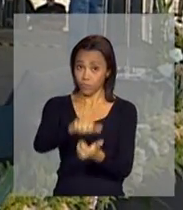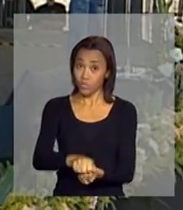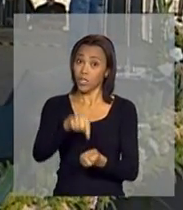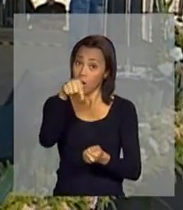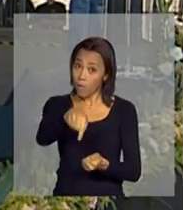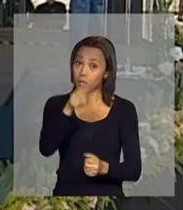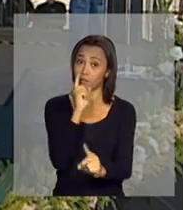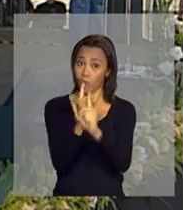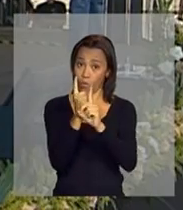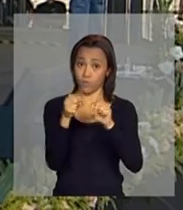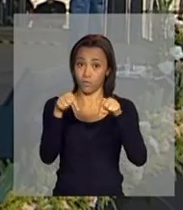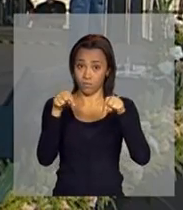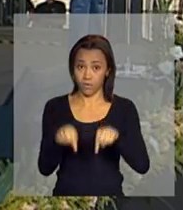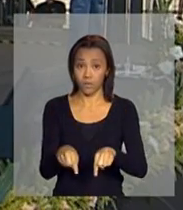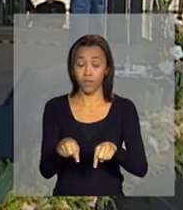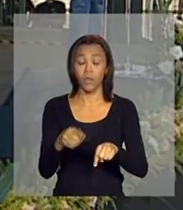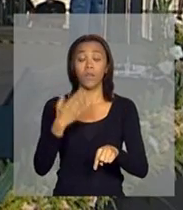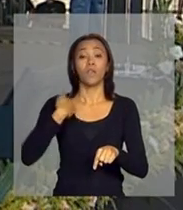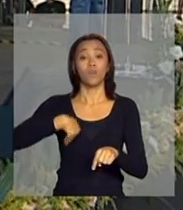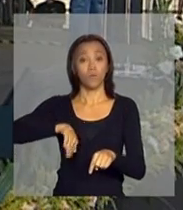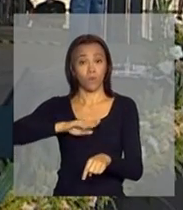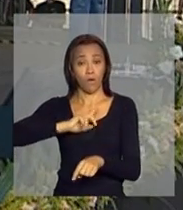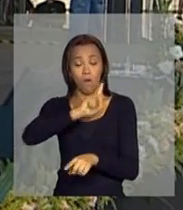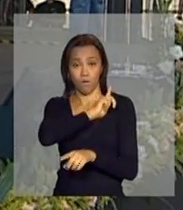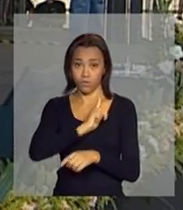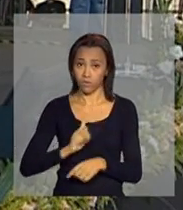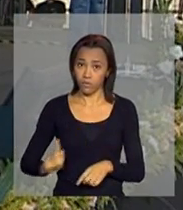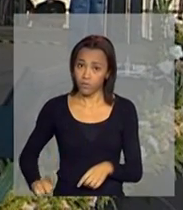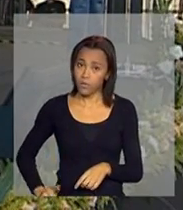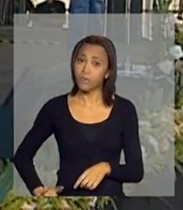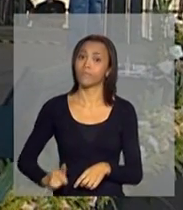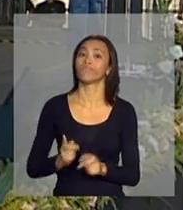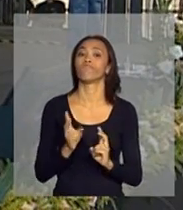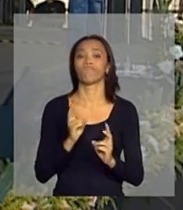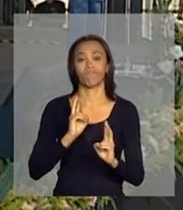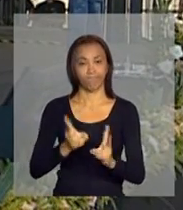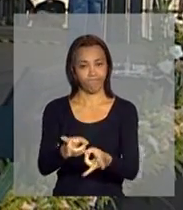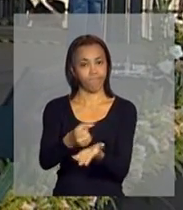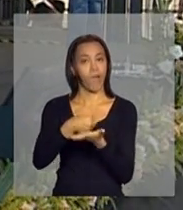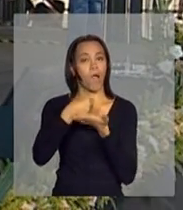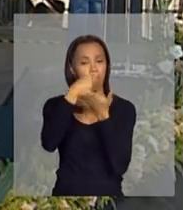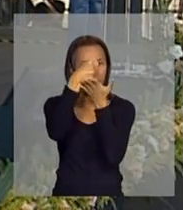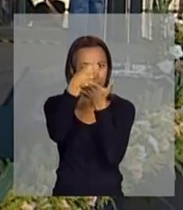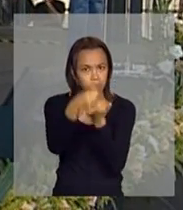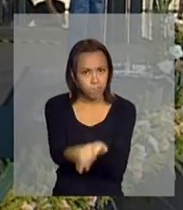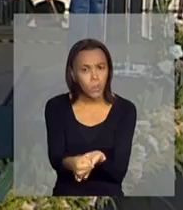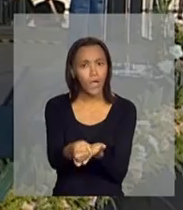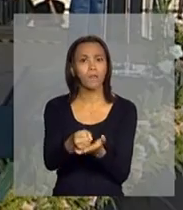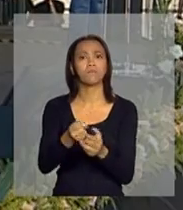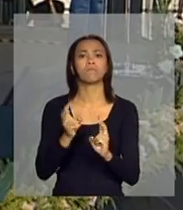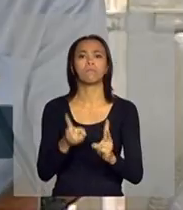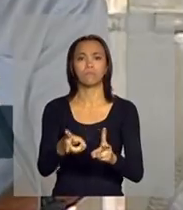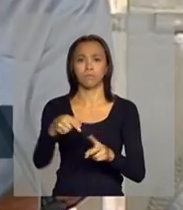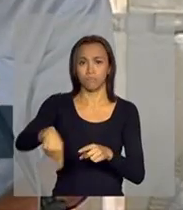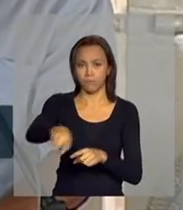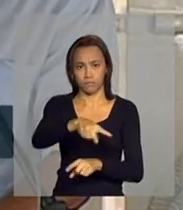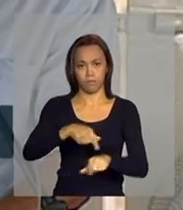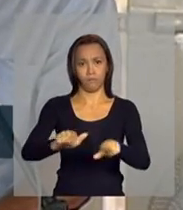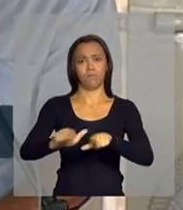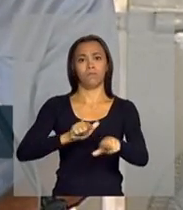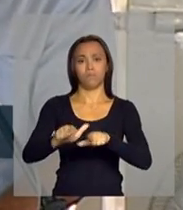show rural. E o nosso governo tem apoiado de forma decisiva